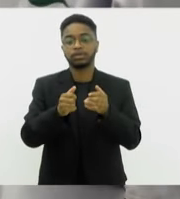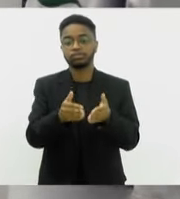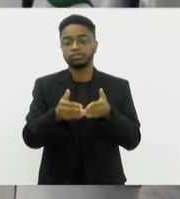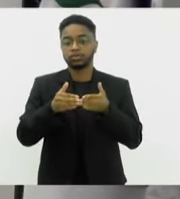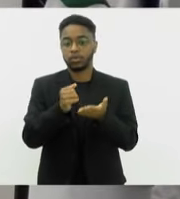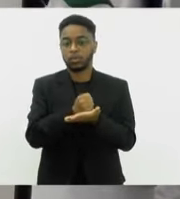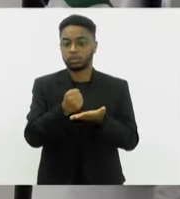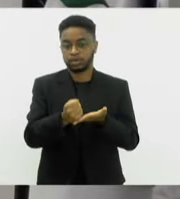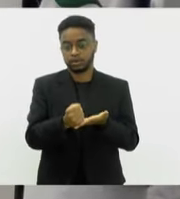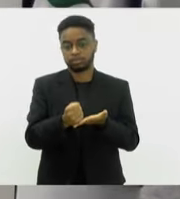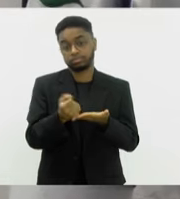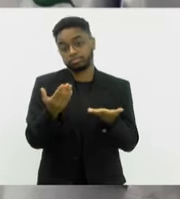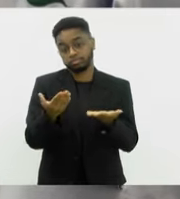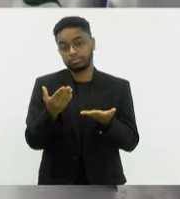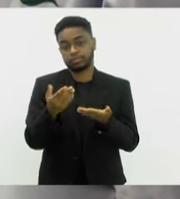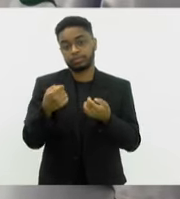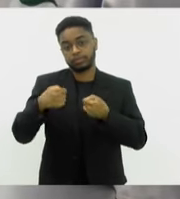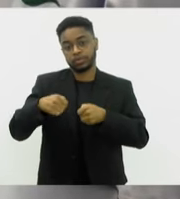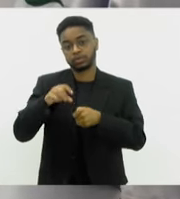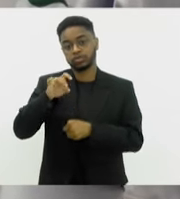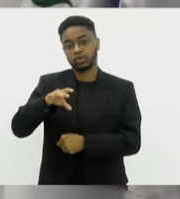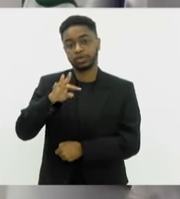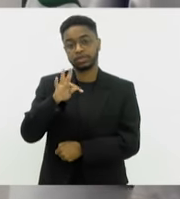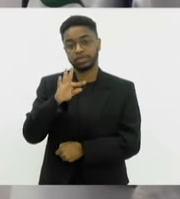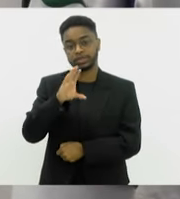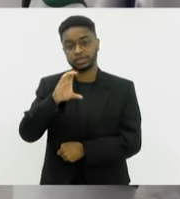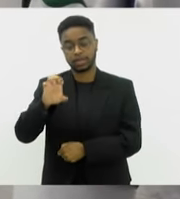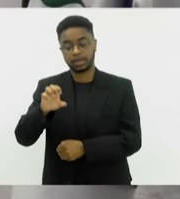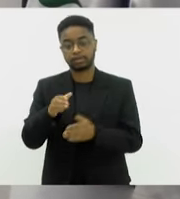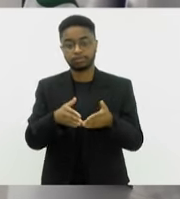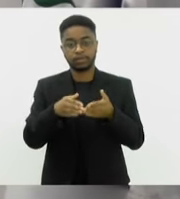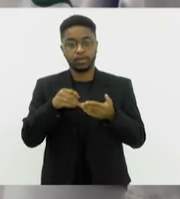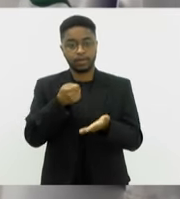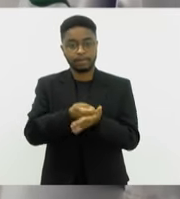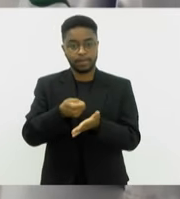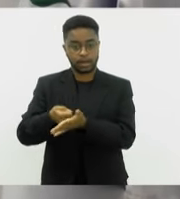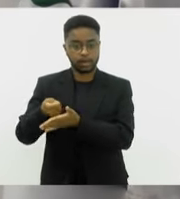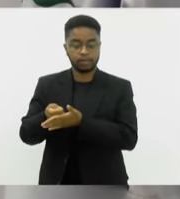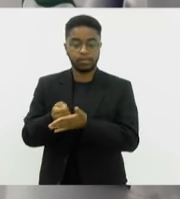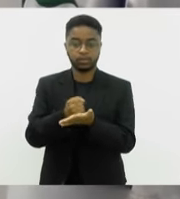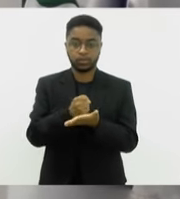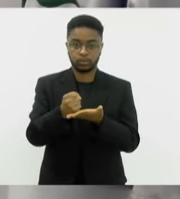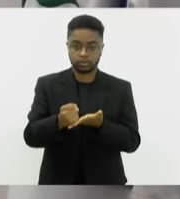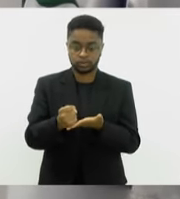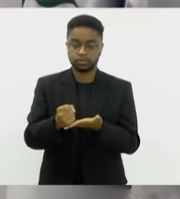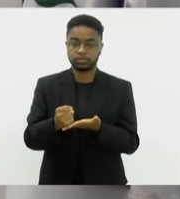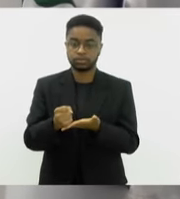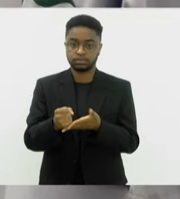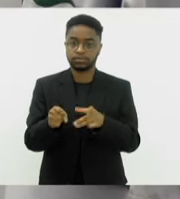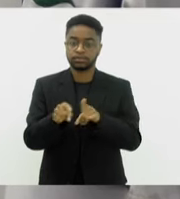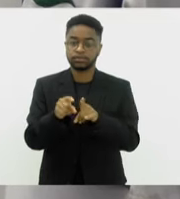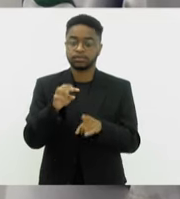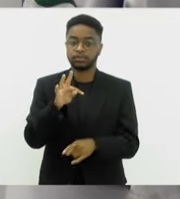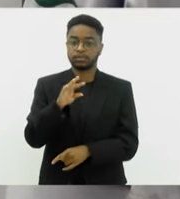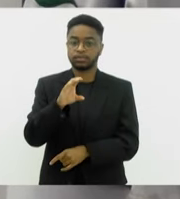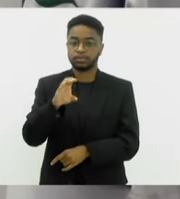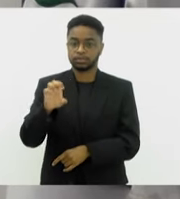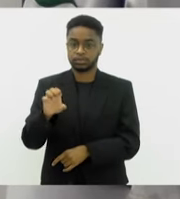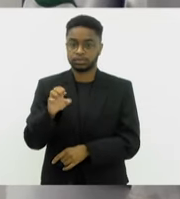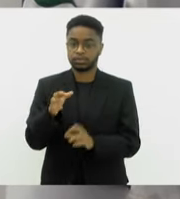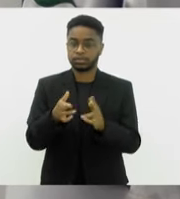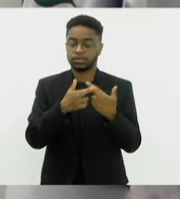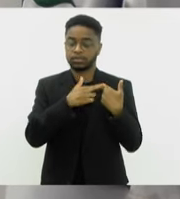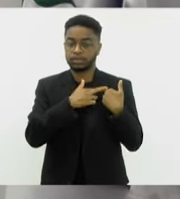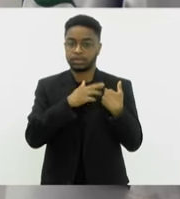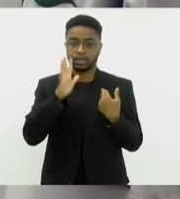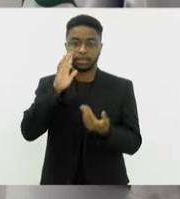contrato. Cabe ao TCE suspender o pagamento dos contratos em vigência, cabe ao TCE